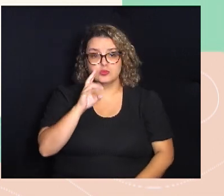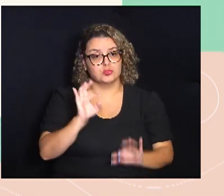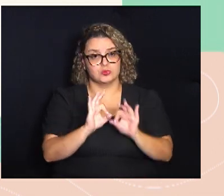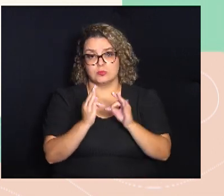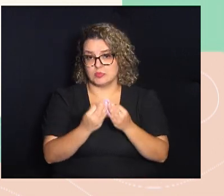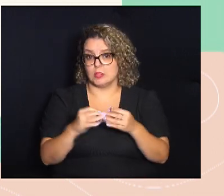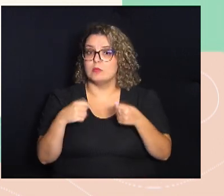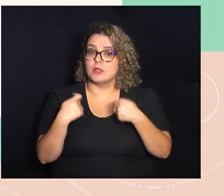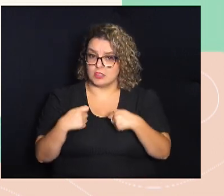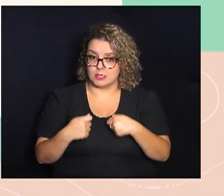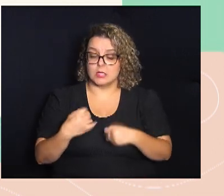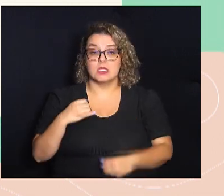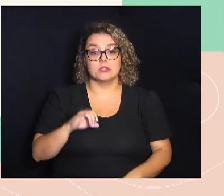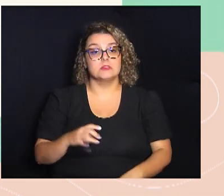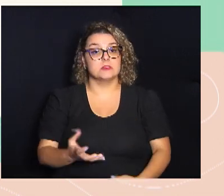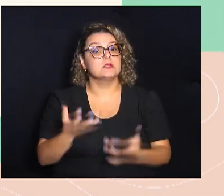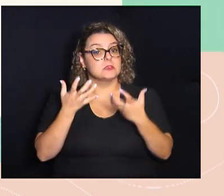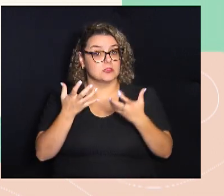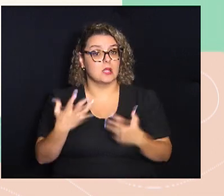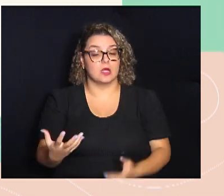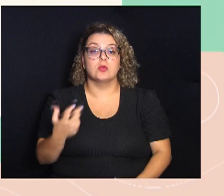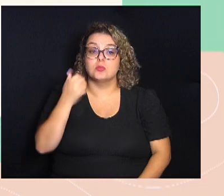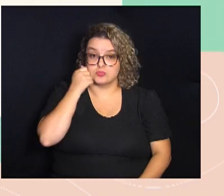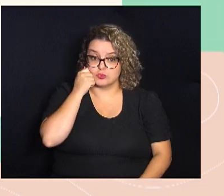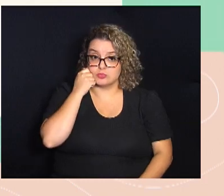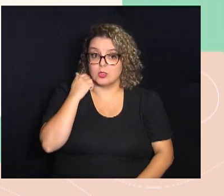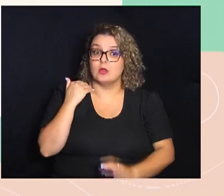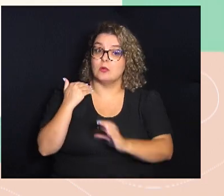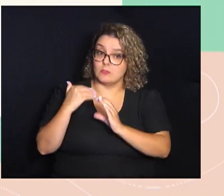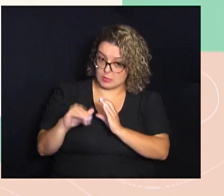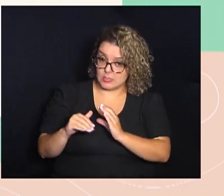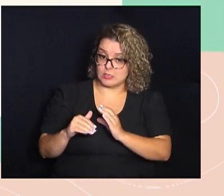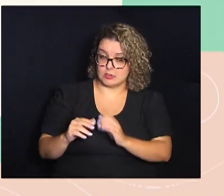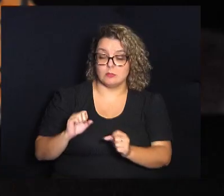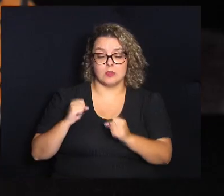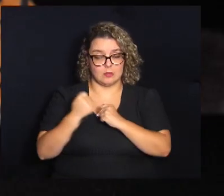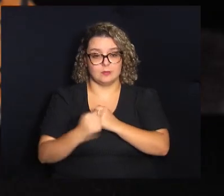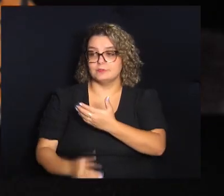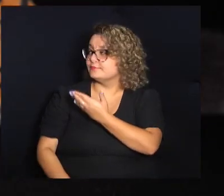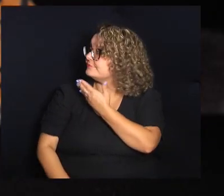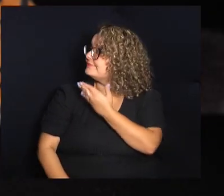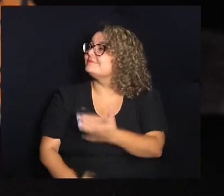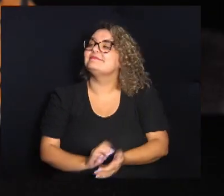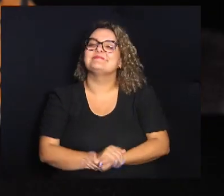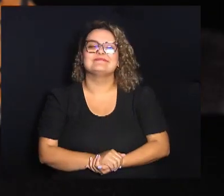família. Se você quiser adotar, mande uma mensagem para a protetora Sol.